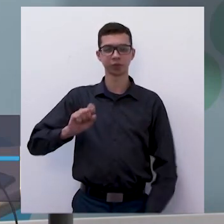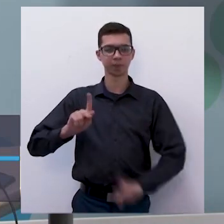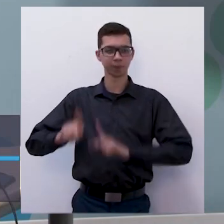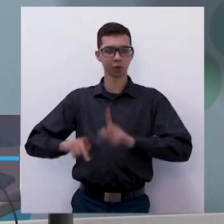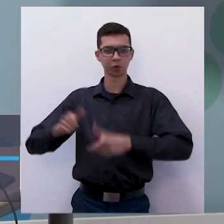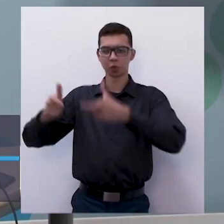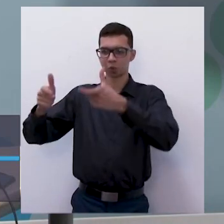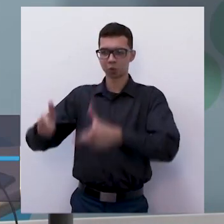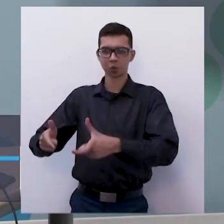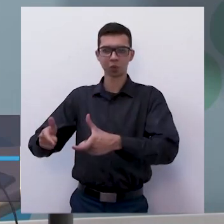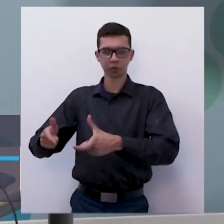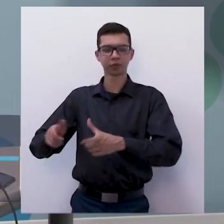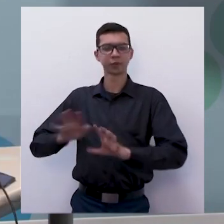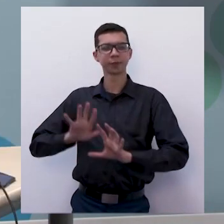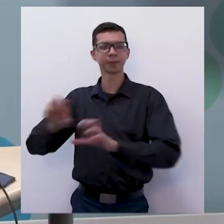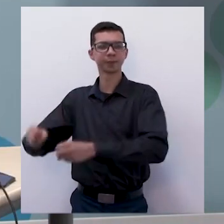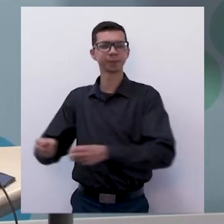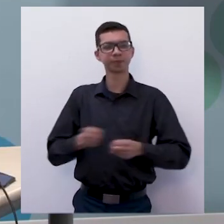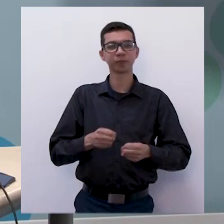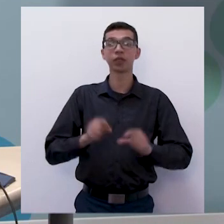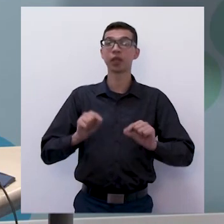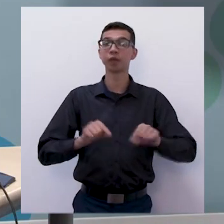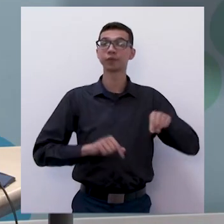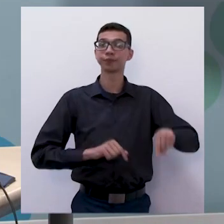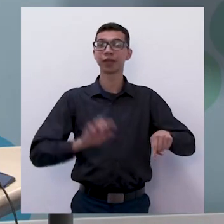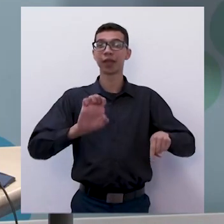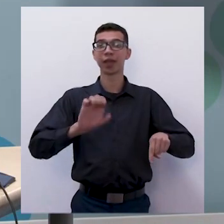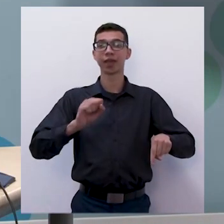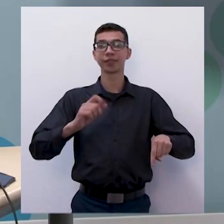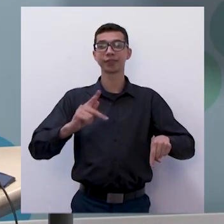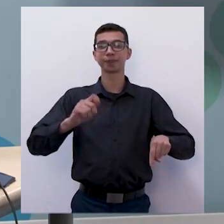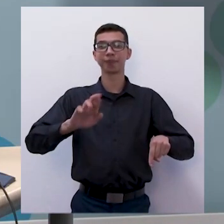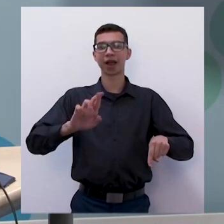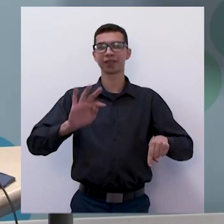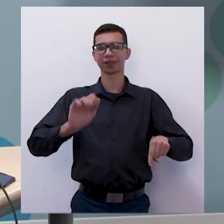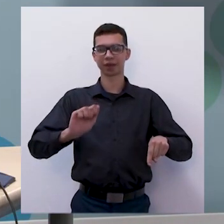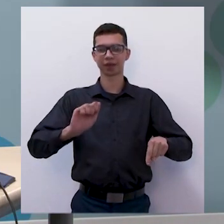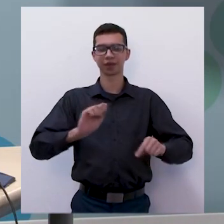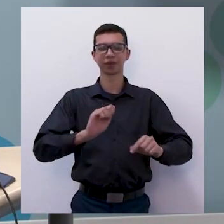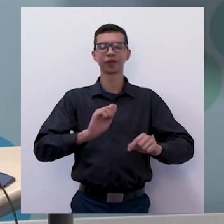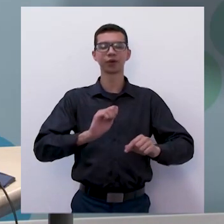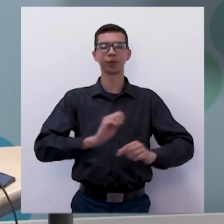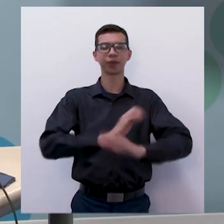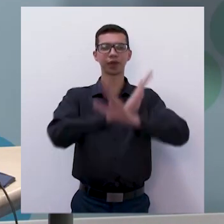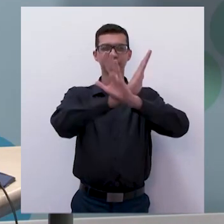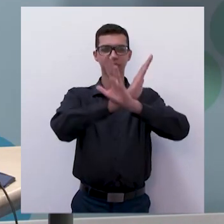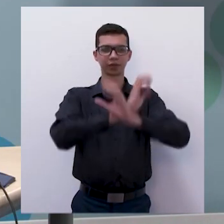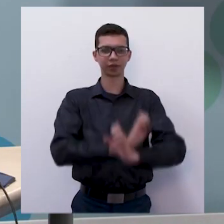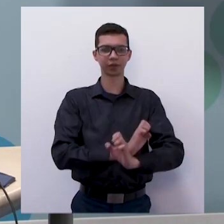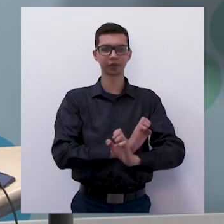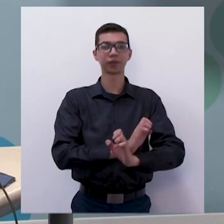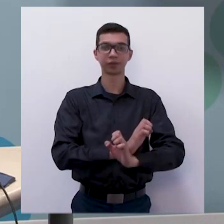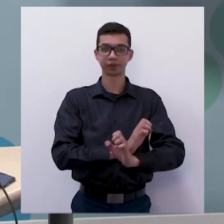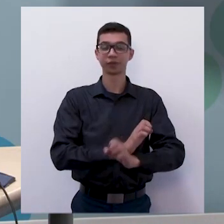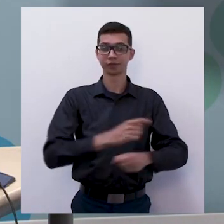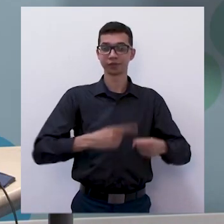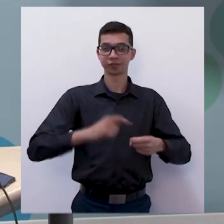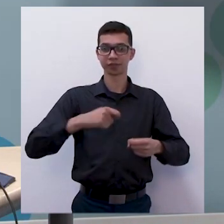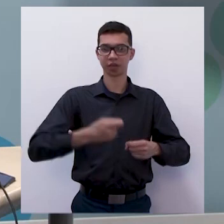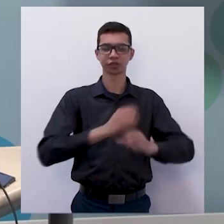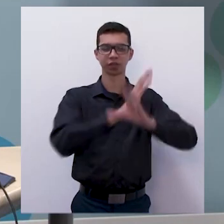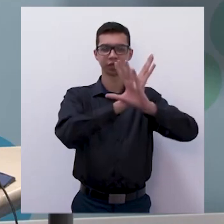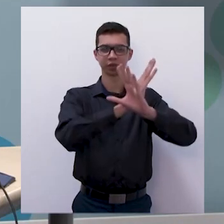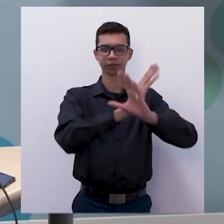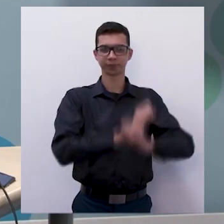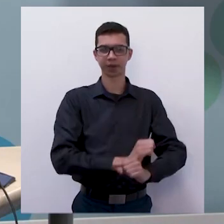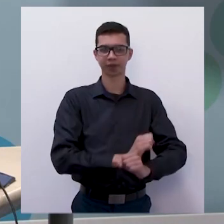foram tomados aí pelos espartanos como mão de obra e depois vai constituir num grupo social aí de